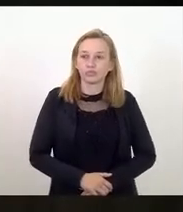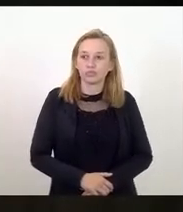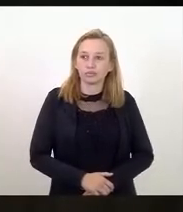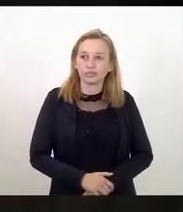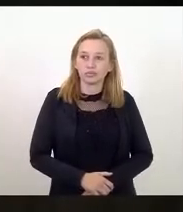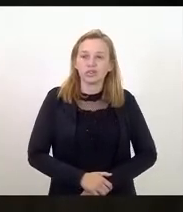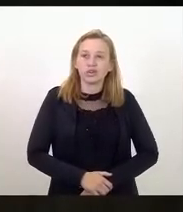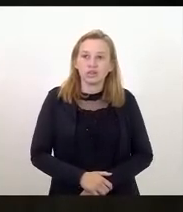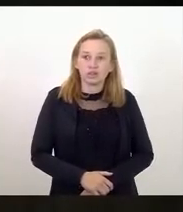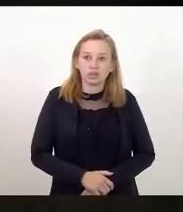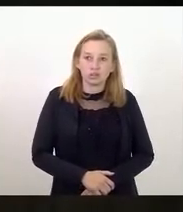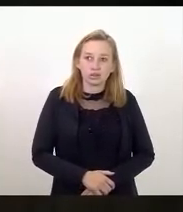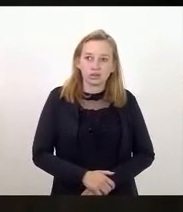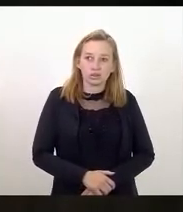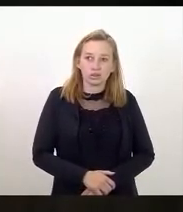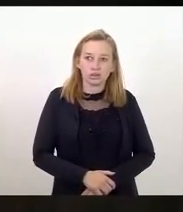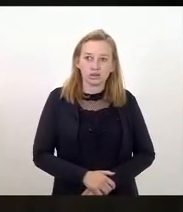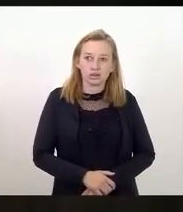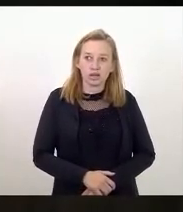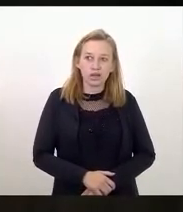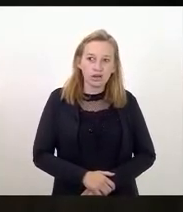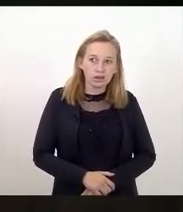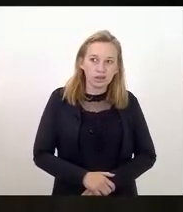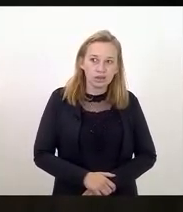na Defensoria. Parabéns, doutor Rodrigo.